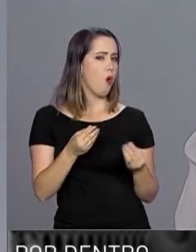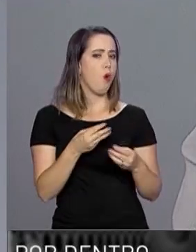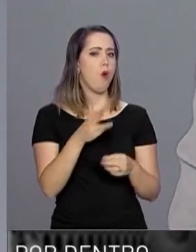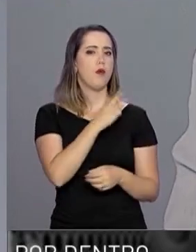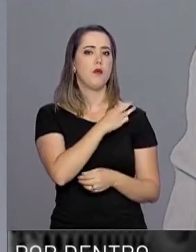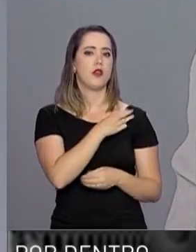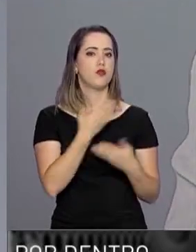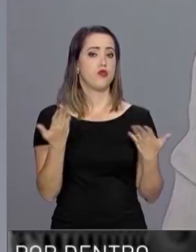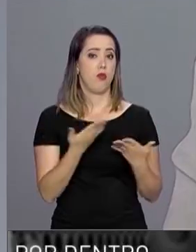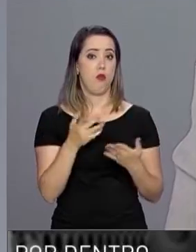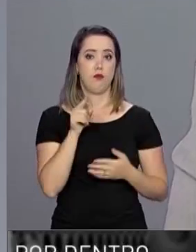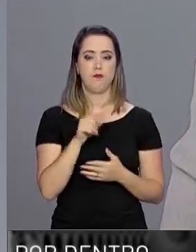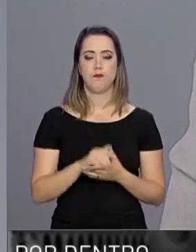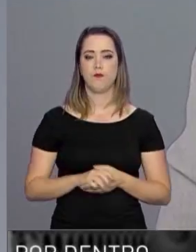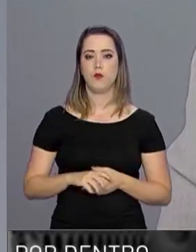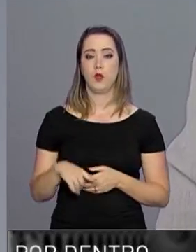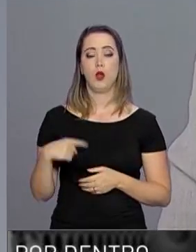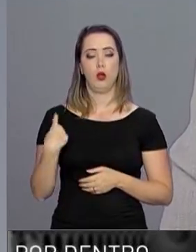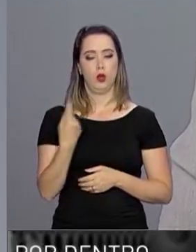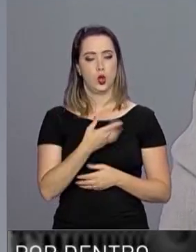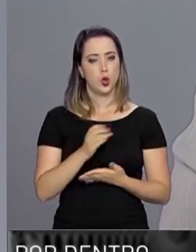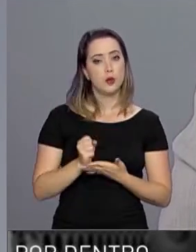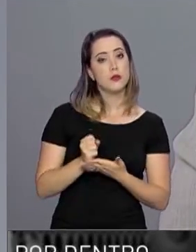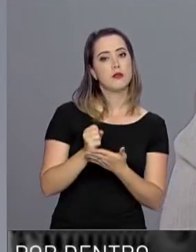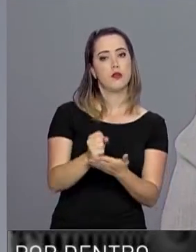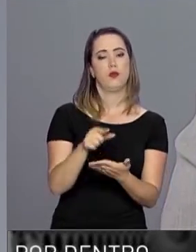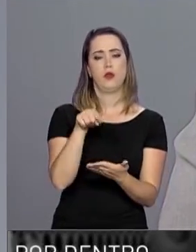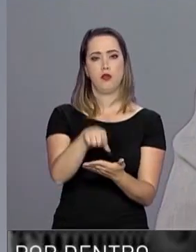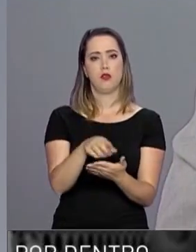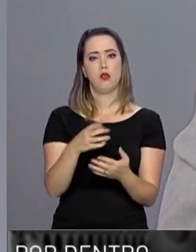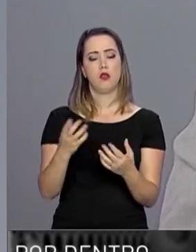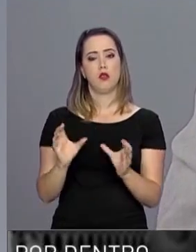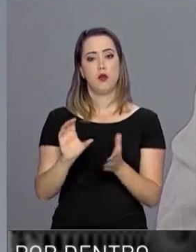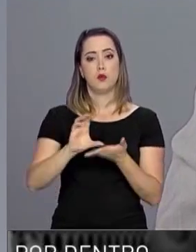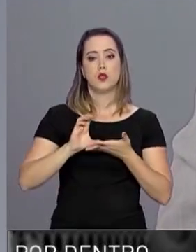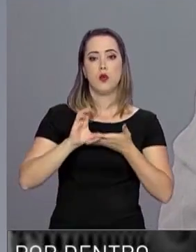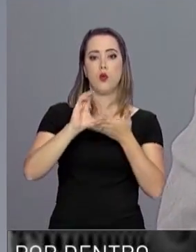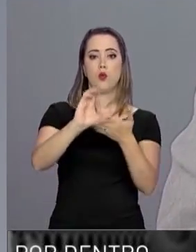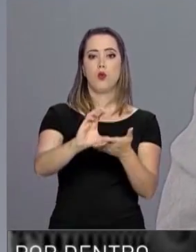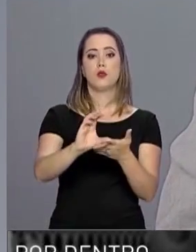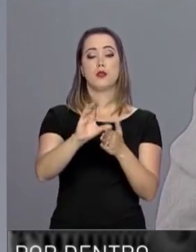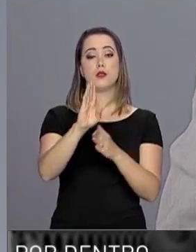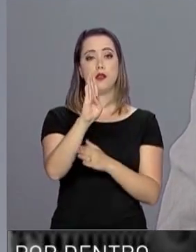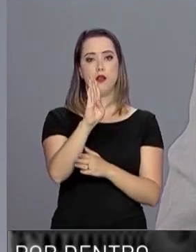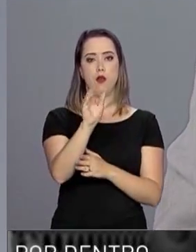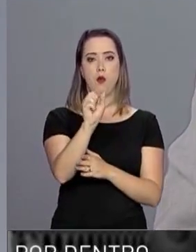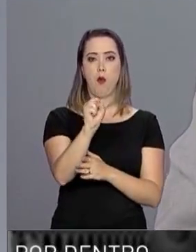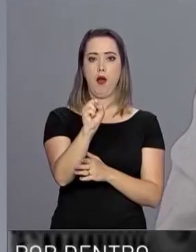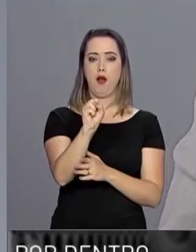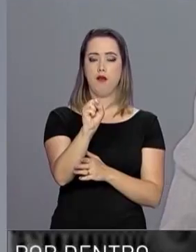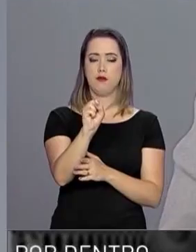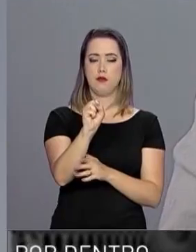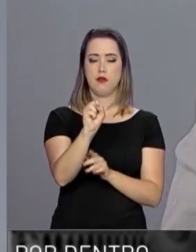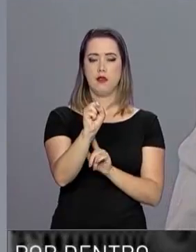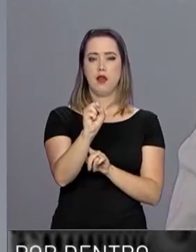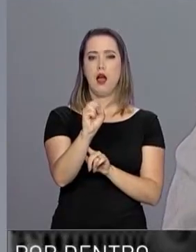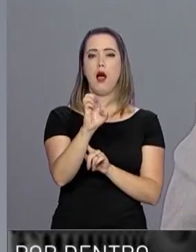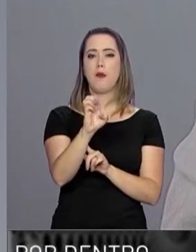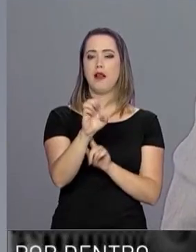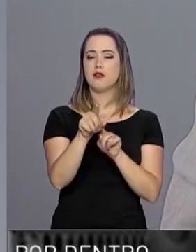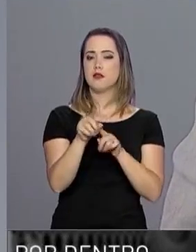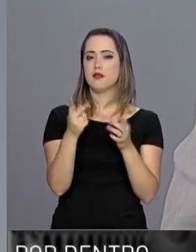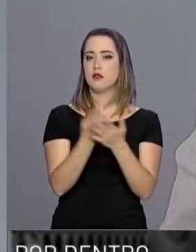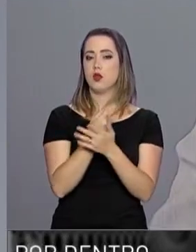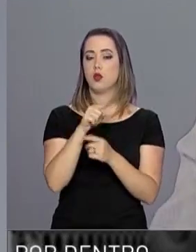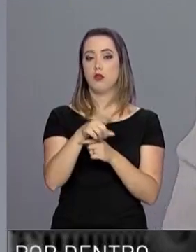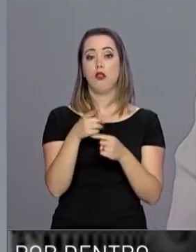ensino médio, nós entregamos ao Conselho Nacional a base e ela está em discussão, tendo audiências públicas ocorrendo em todas as